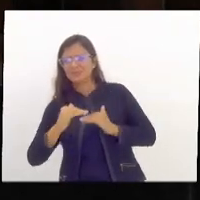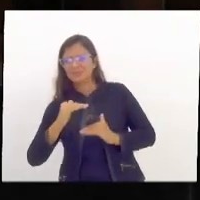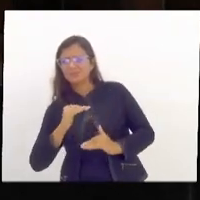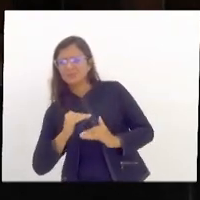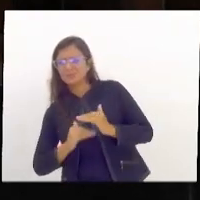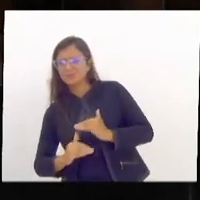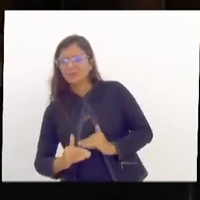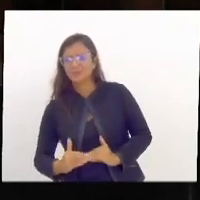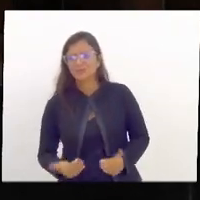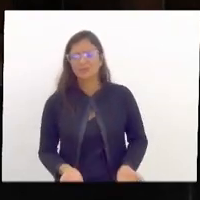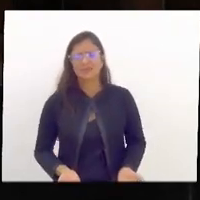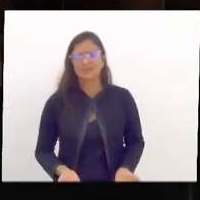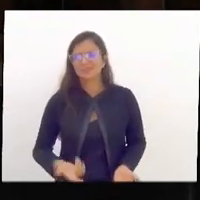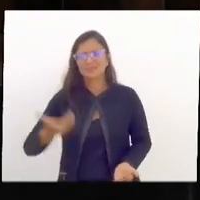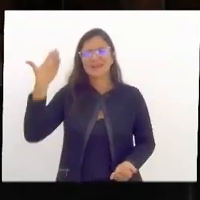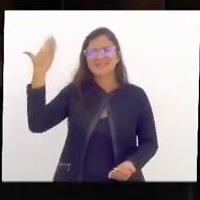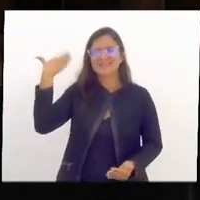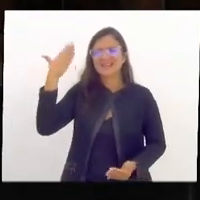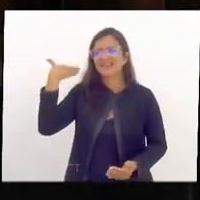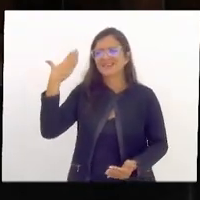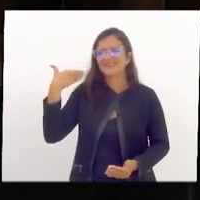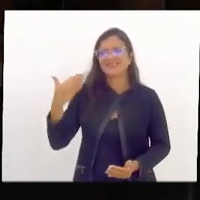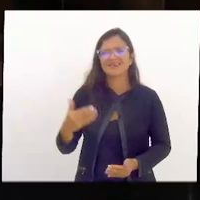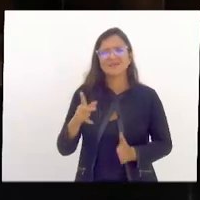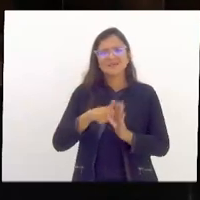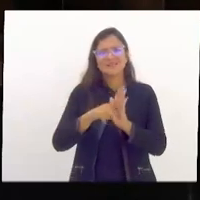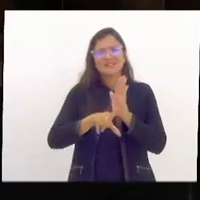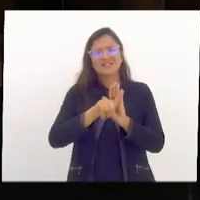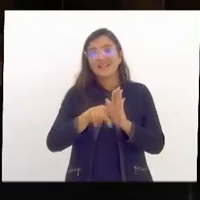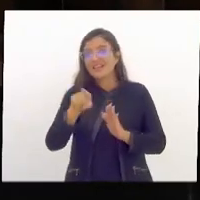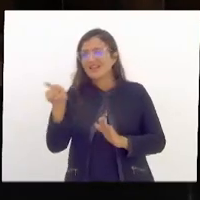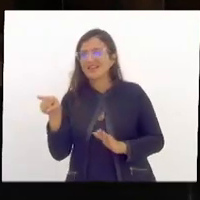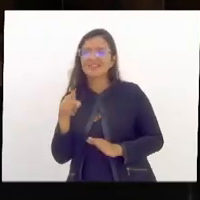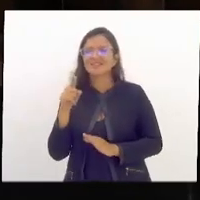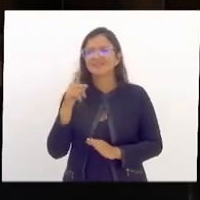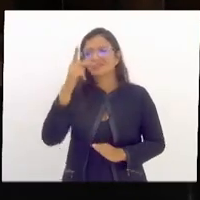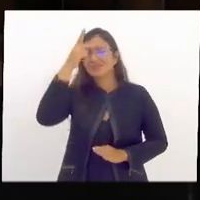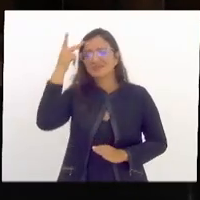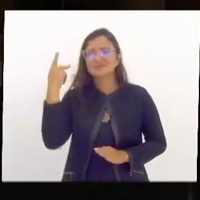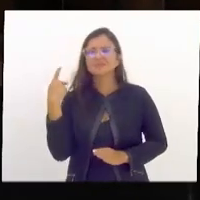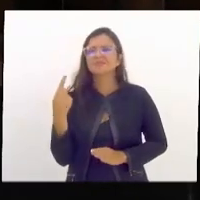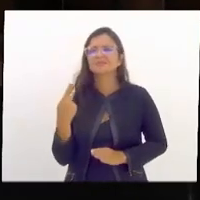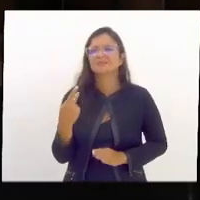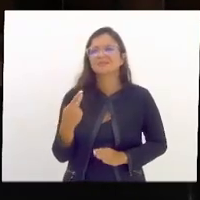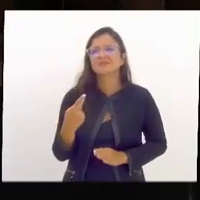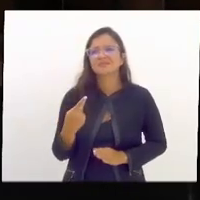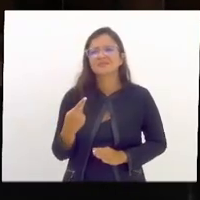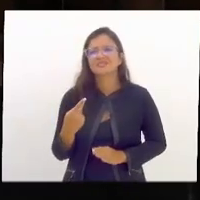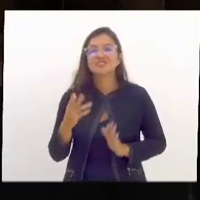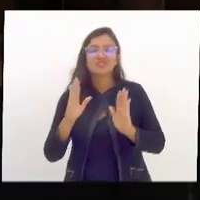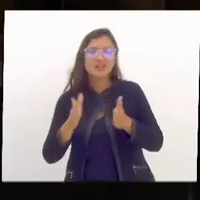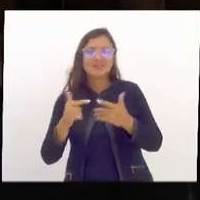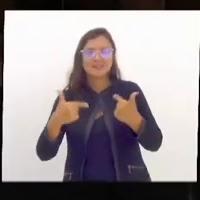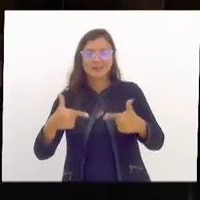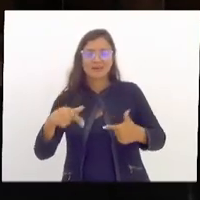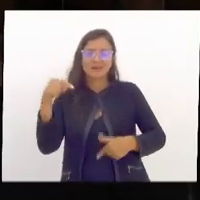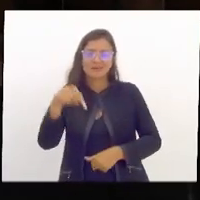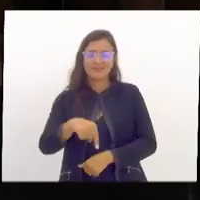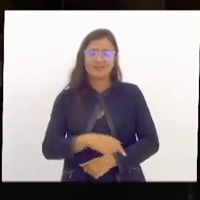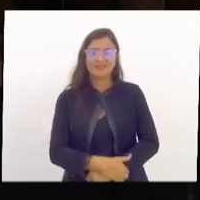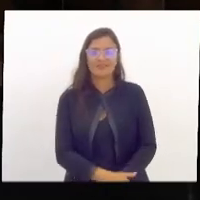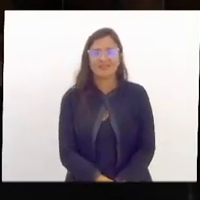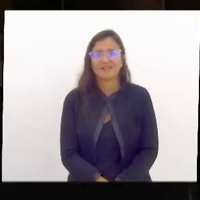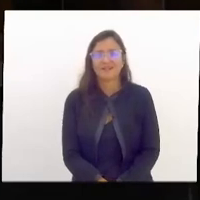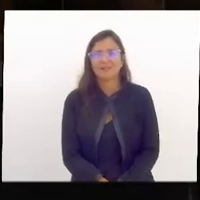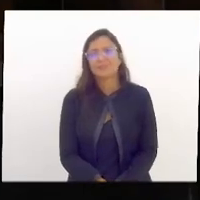trazer uma retroatividade para um projeto de lei para aqueles e aquelas que passaram por essa casa legislativa. Ou seja,